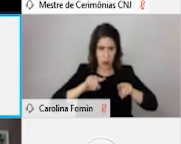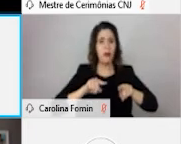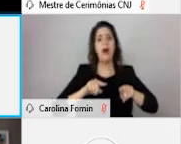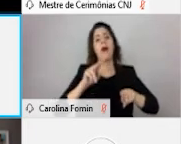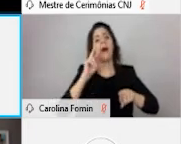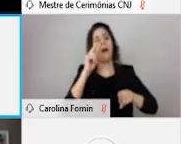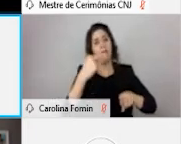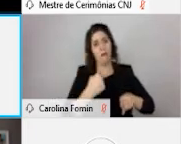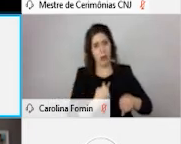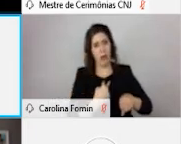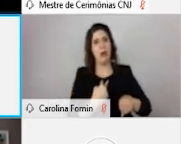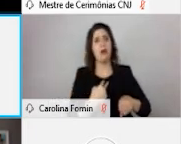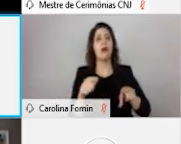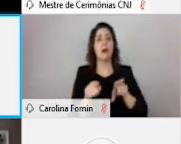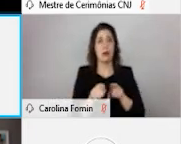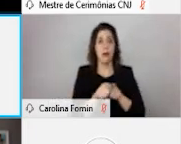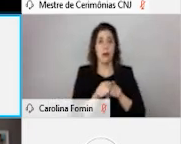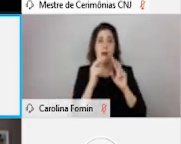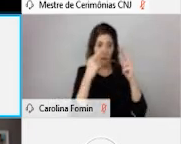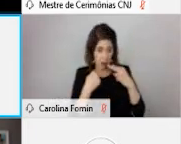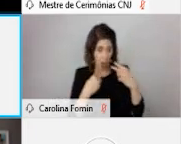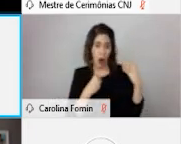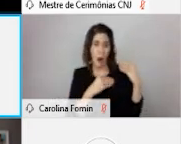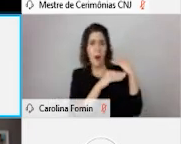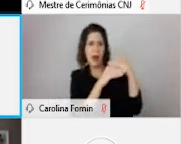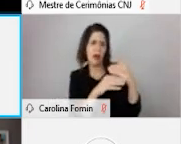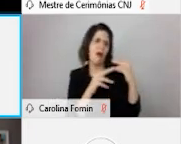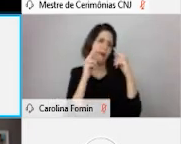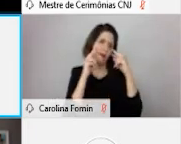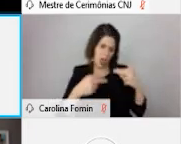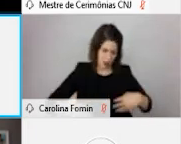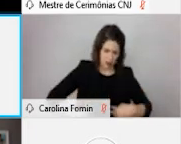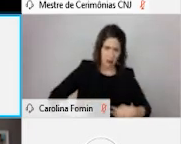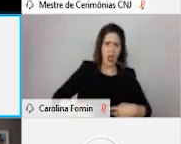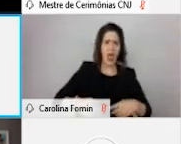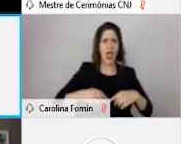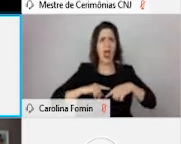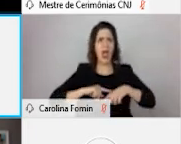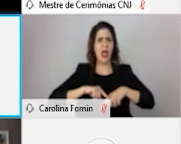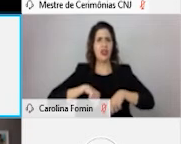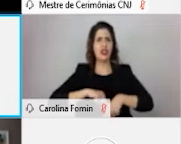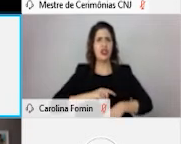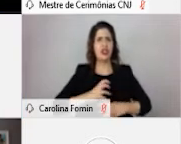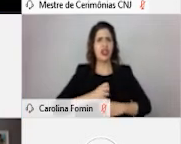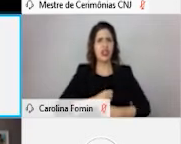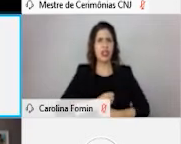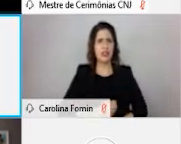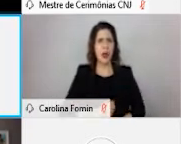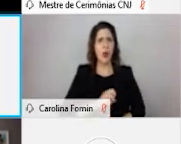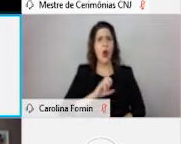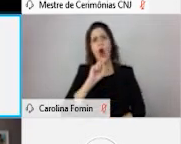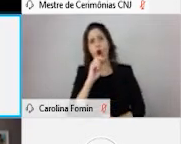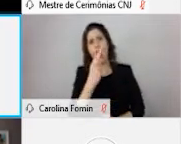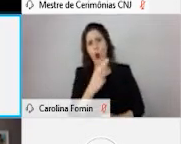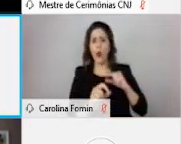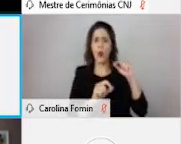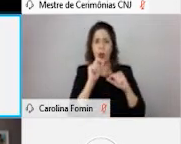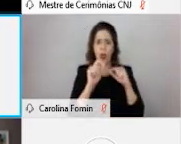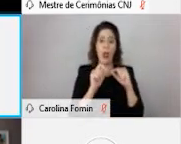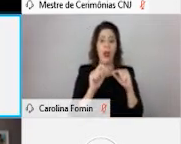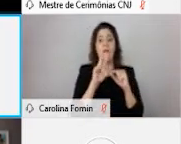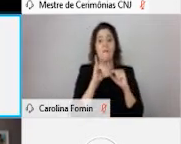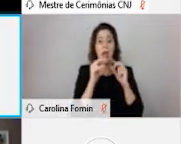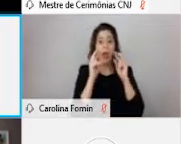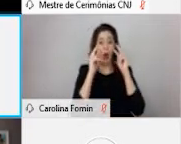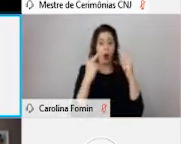isso parece uma doença do sistema digestório, isso parece alguma... Ele usa o seu conhecimento, ele verifica, então ele examina o